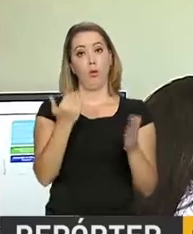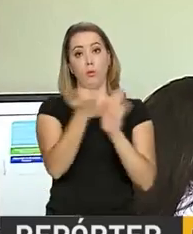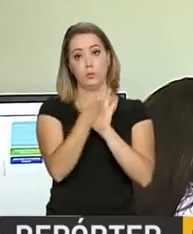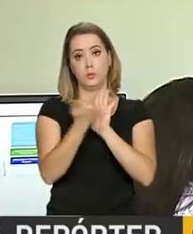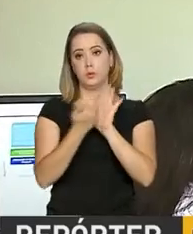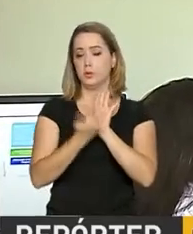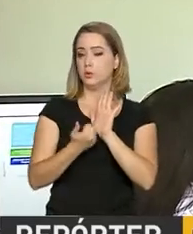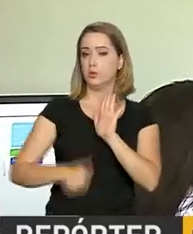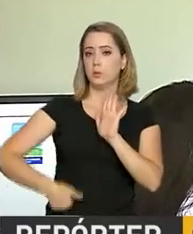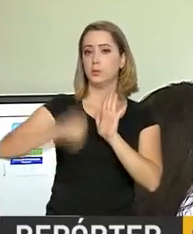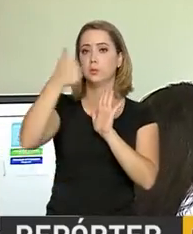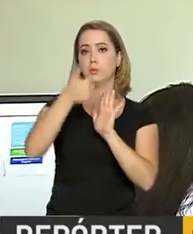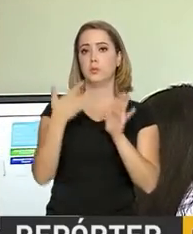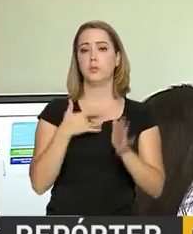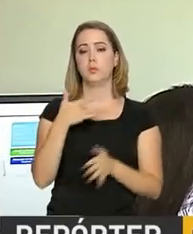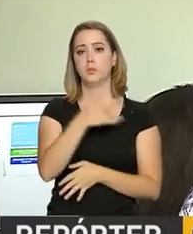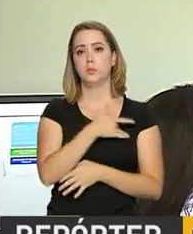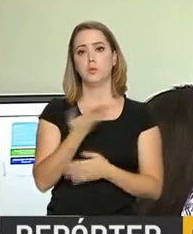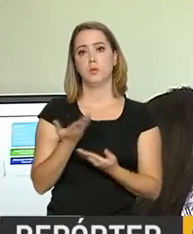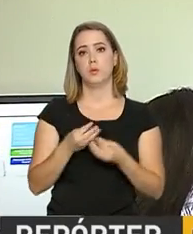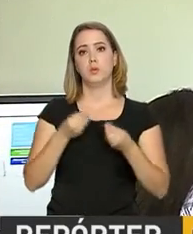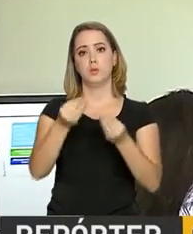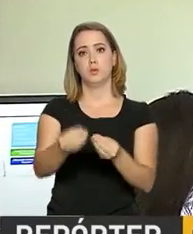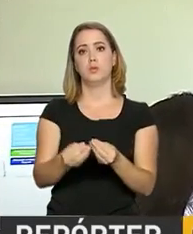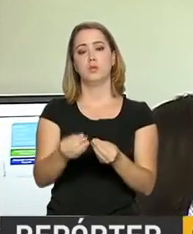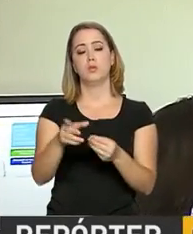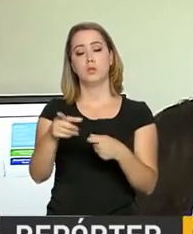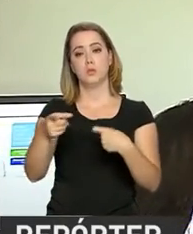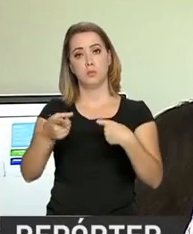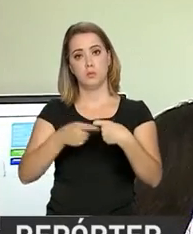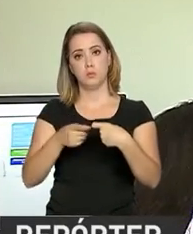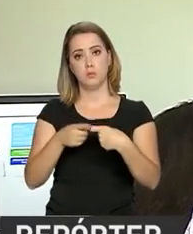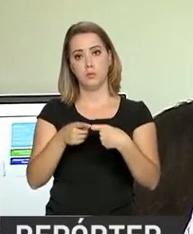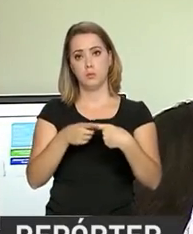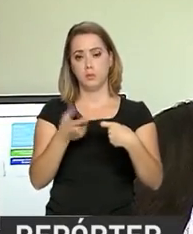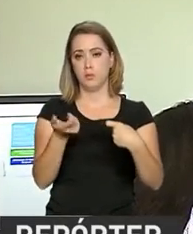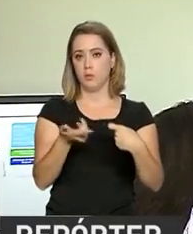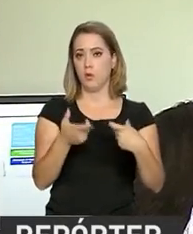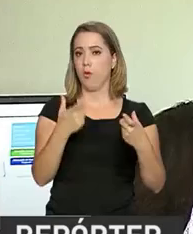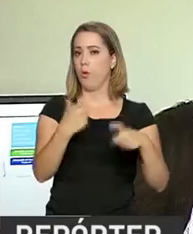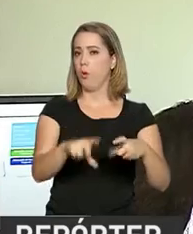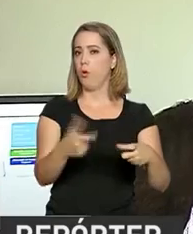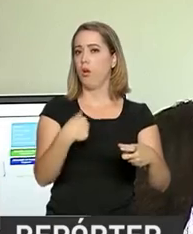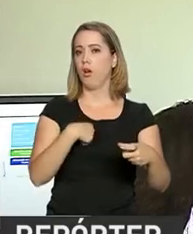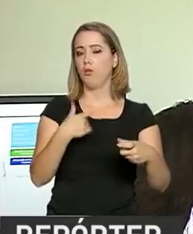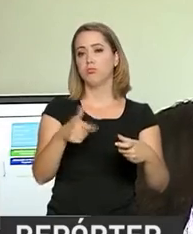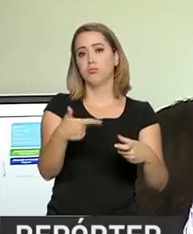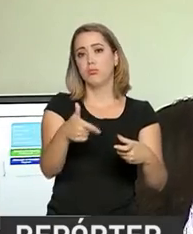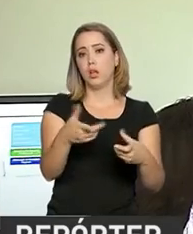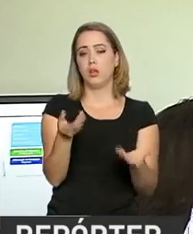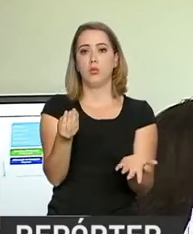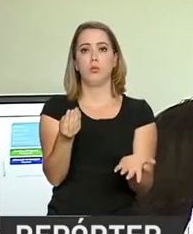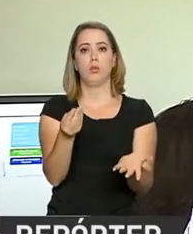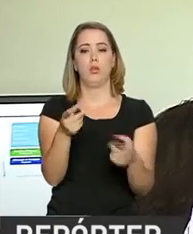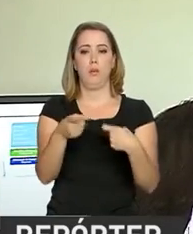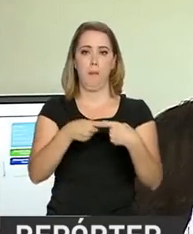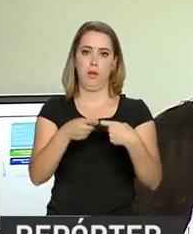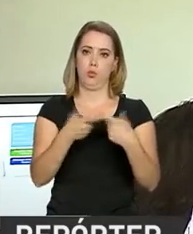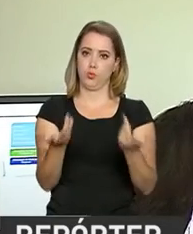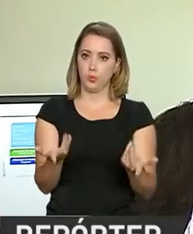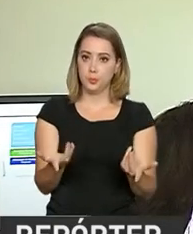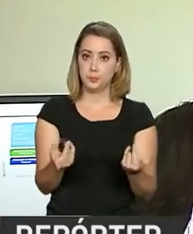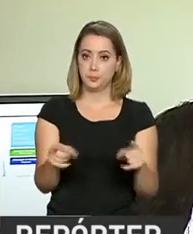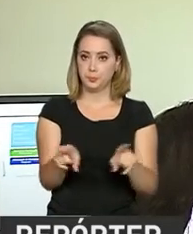do Sistema Único de Saúde e levar médicos para regiões onde há poucos ou nenhum profissional. A